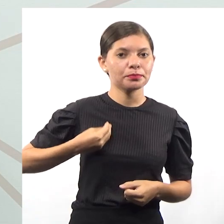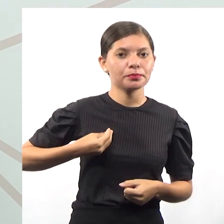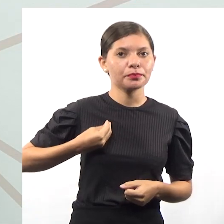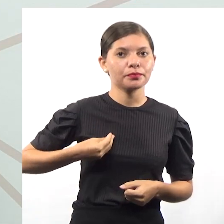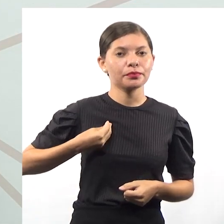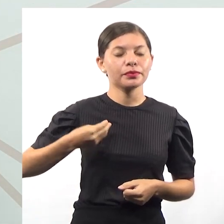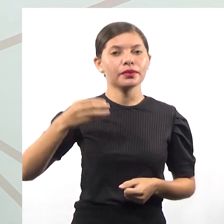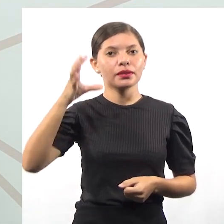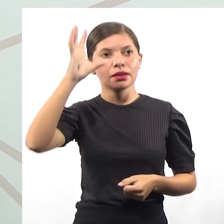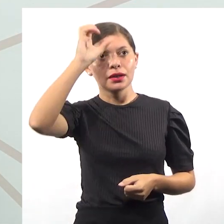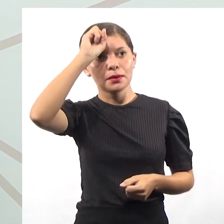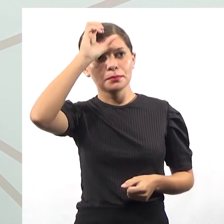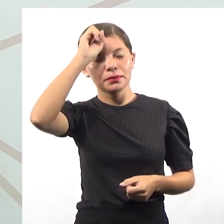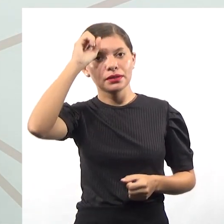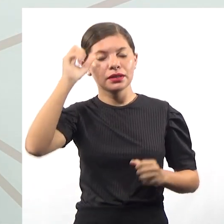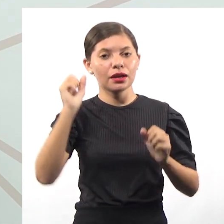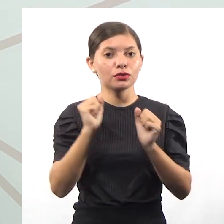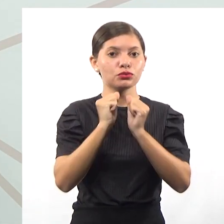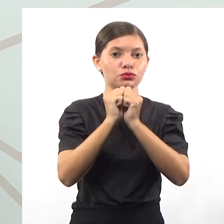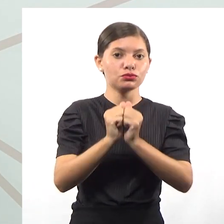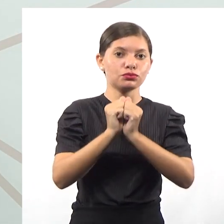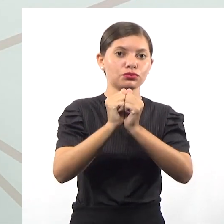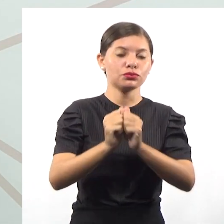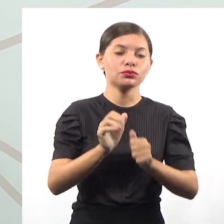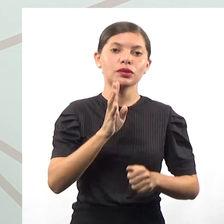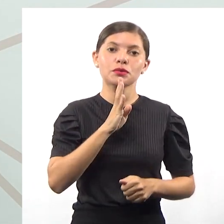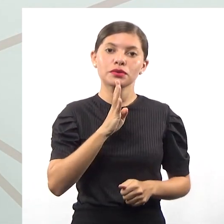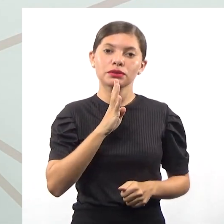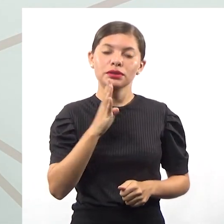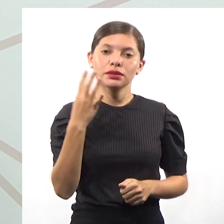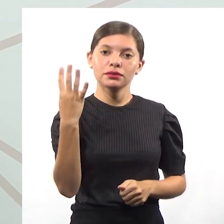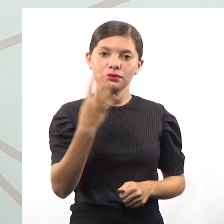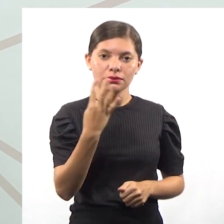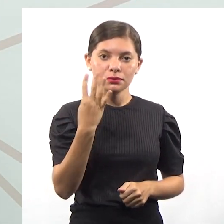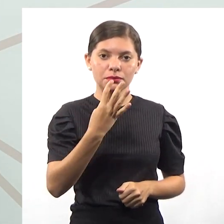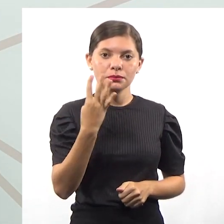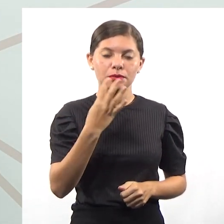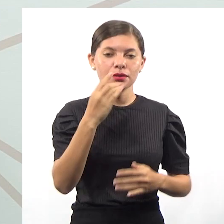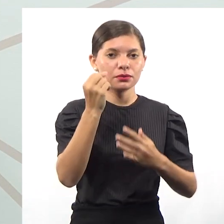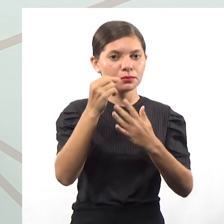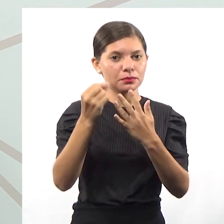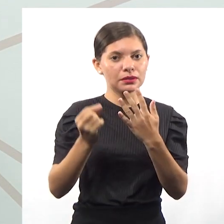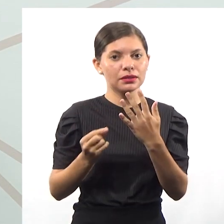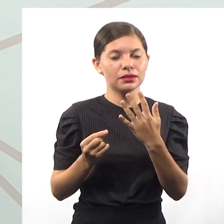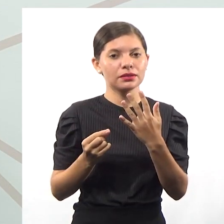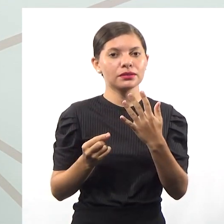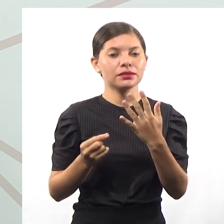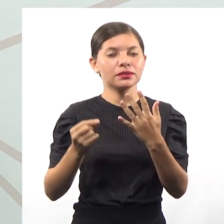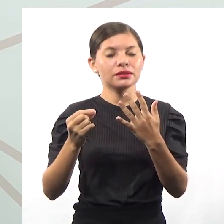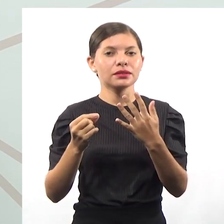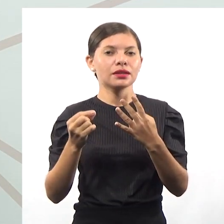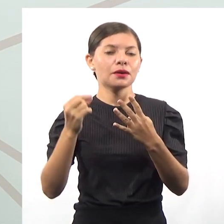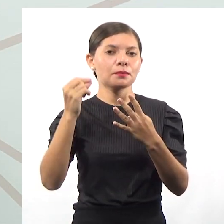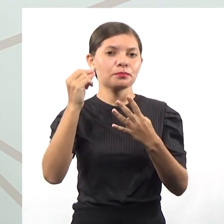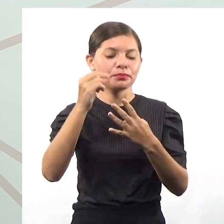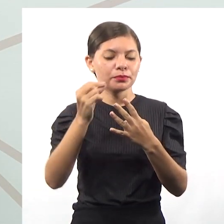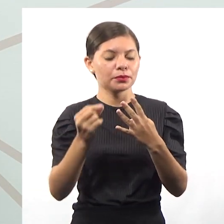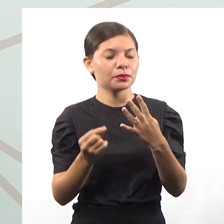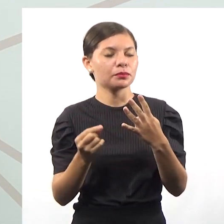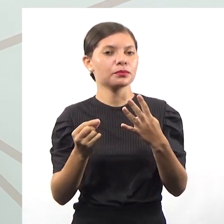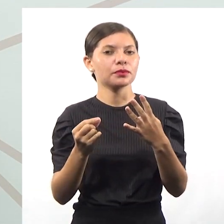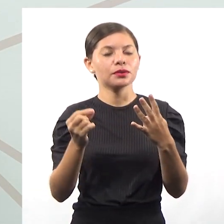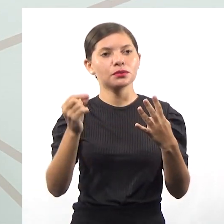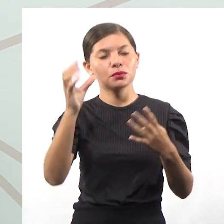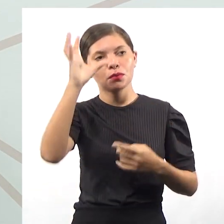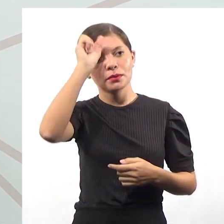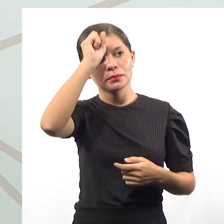e aprender a estar junto, aprender a conhecer. Então, 4 desses pilares, sendo que o primeiro é o aprender a